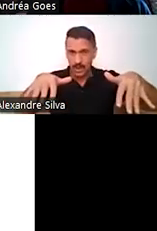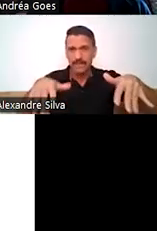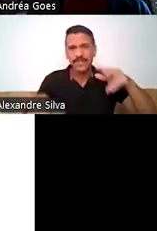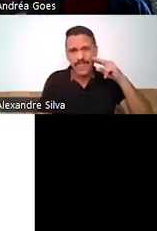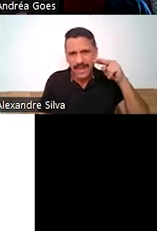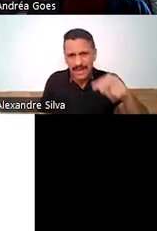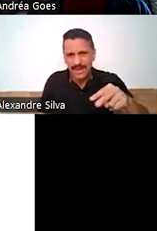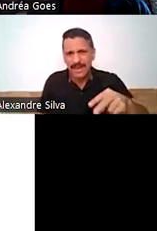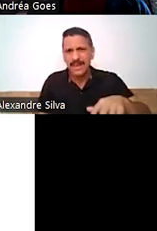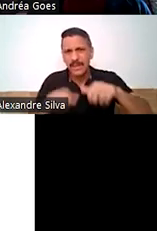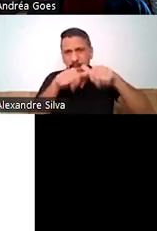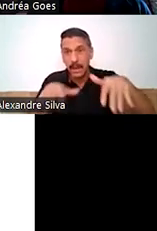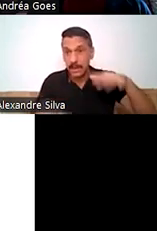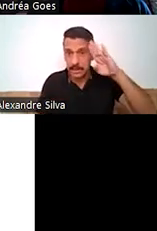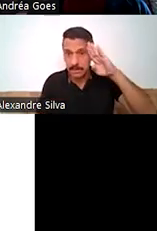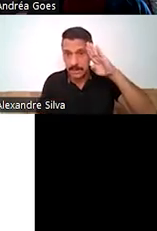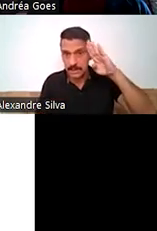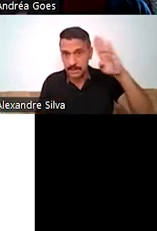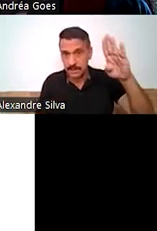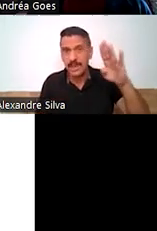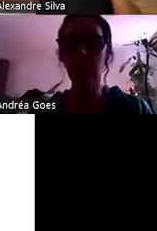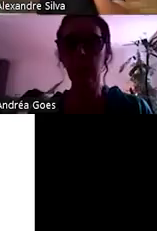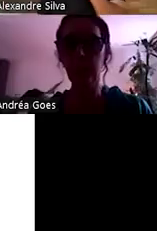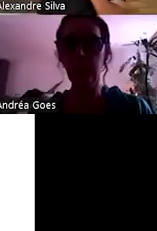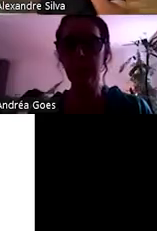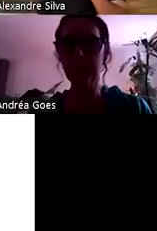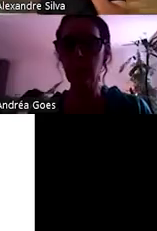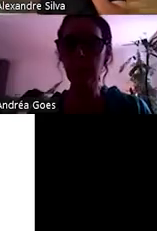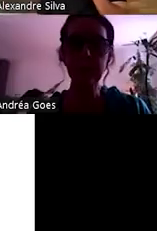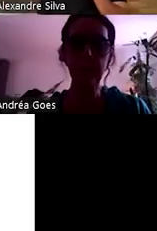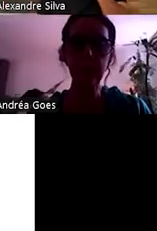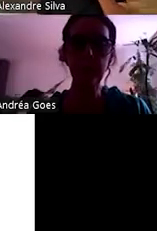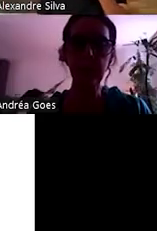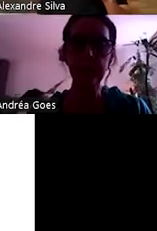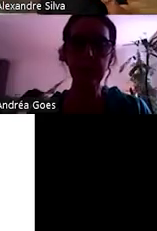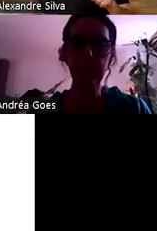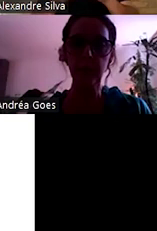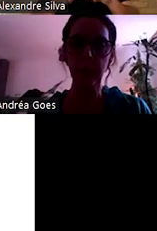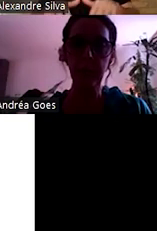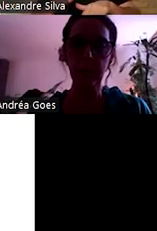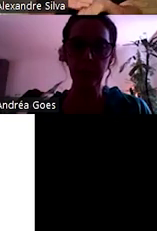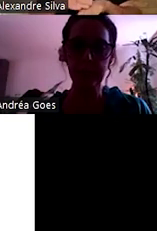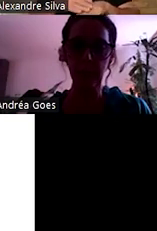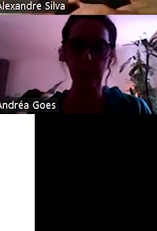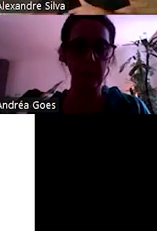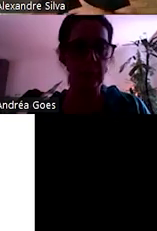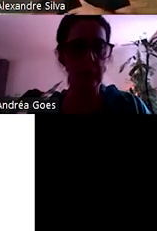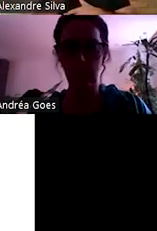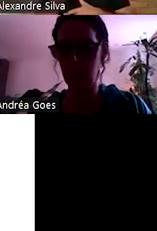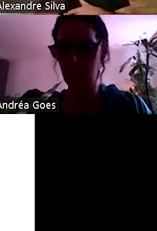tem aqui a principal, que é essa aqui em laranja, e a ramificação representada por essa aqui vermelha, por